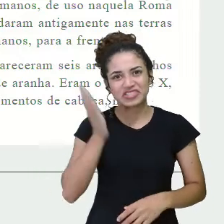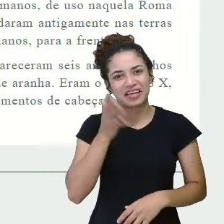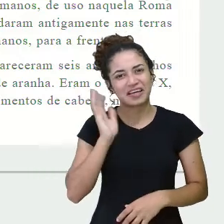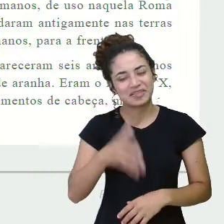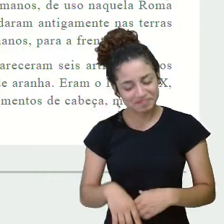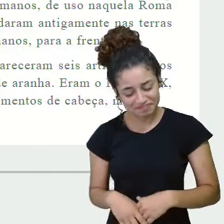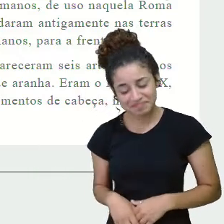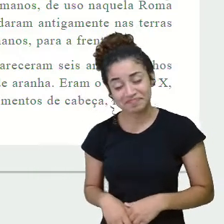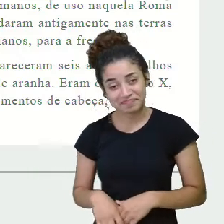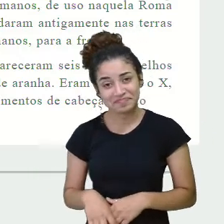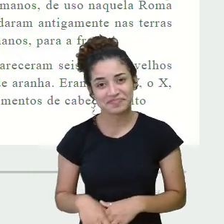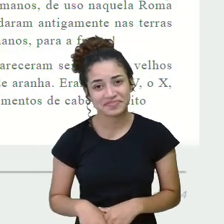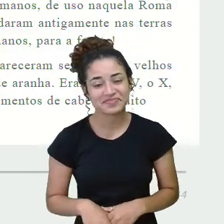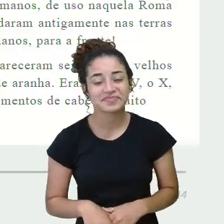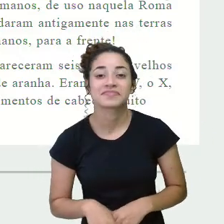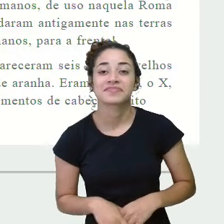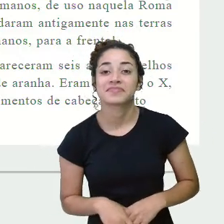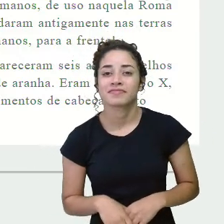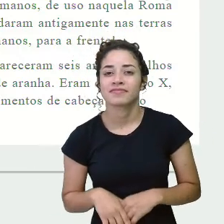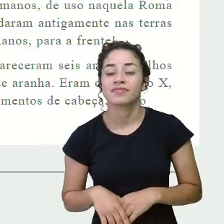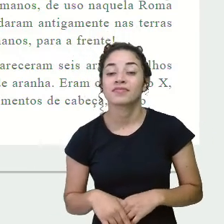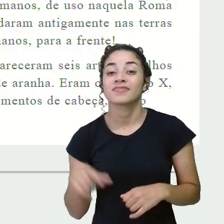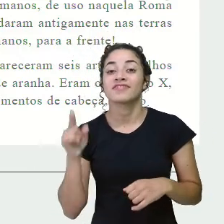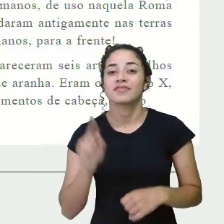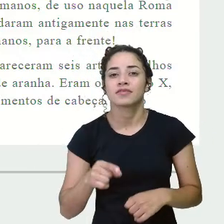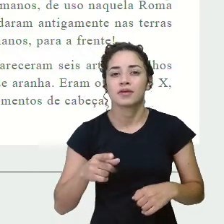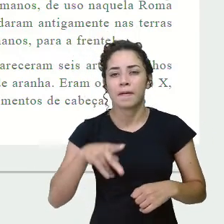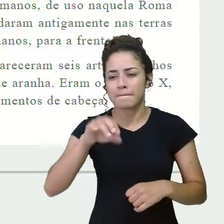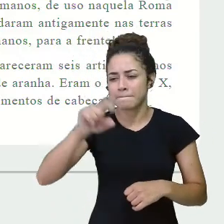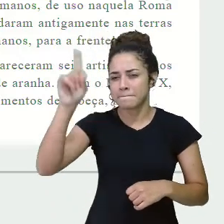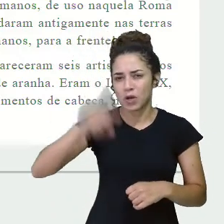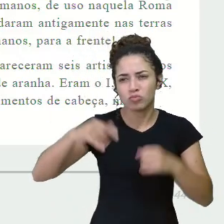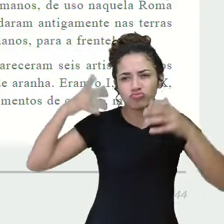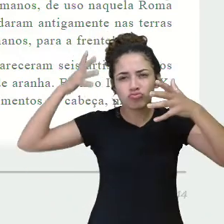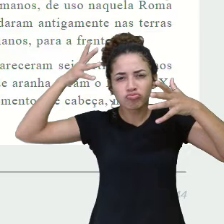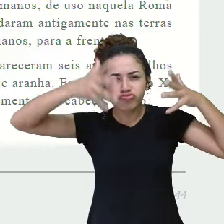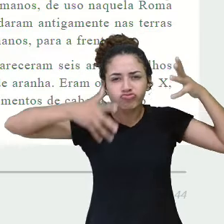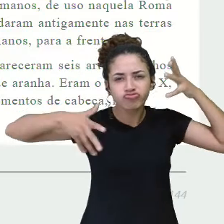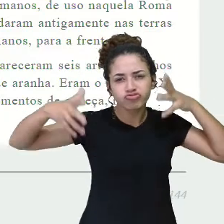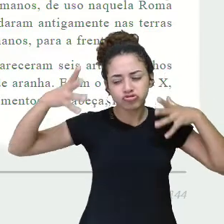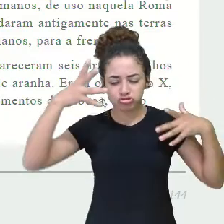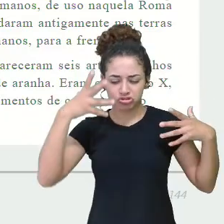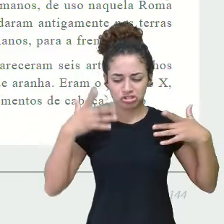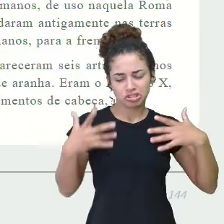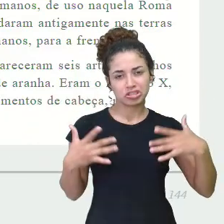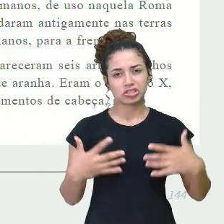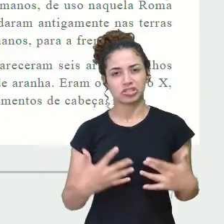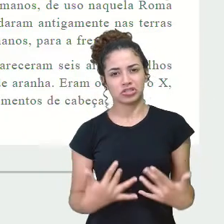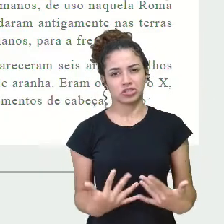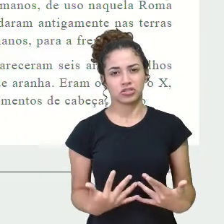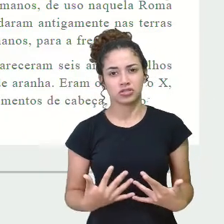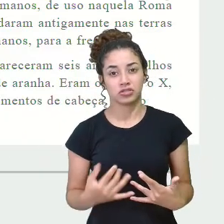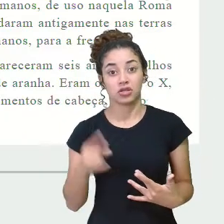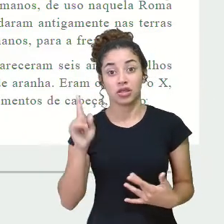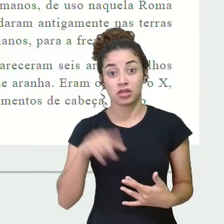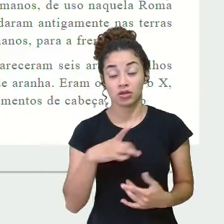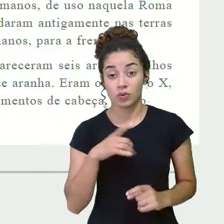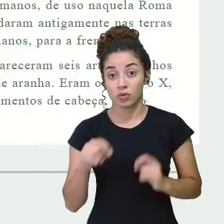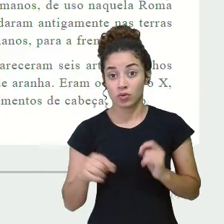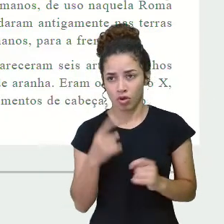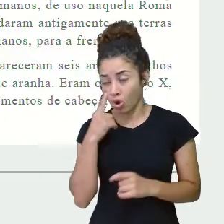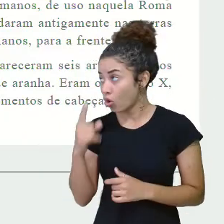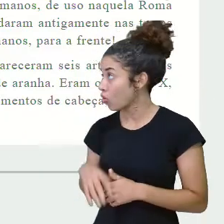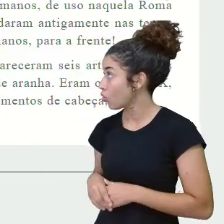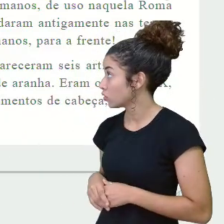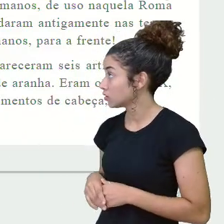Vamos lá, cobertos de pó e teias de aranha. era um, vocês estão vendo